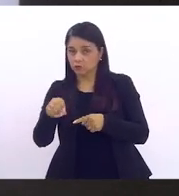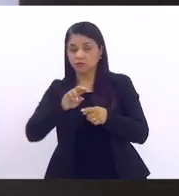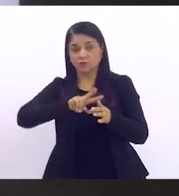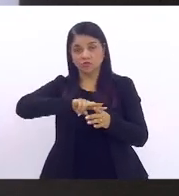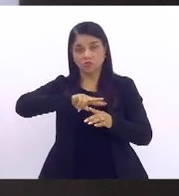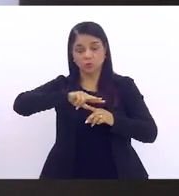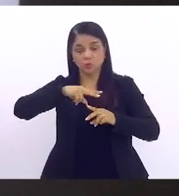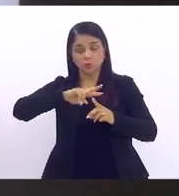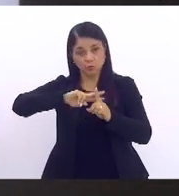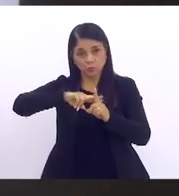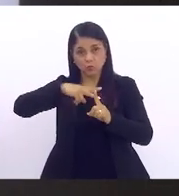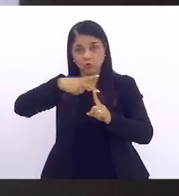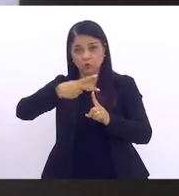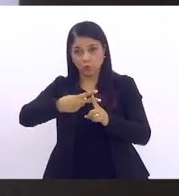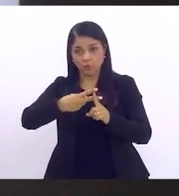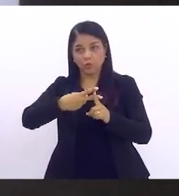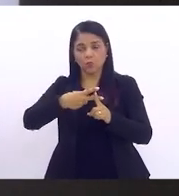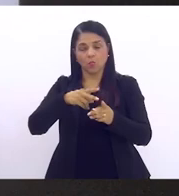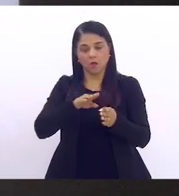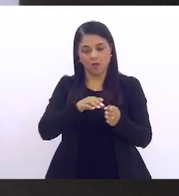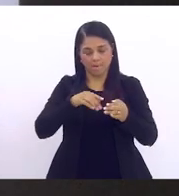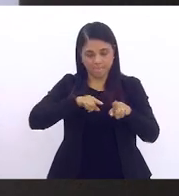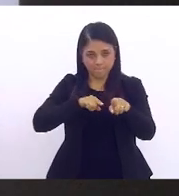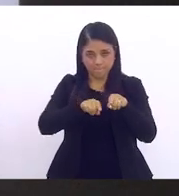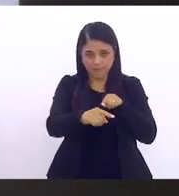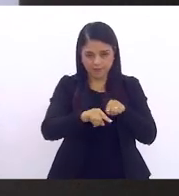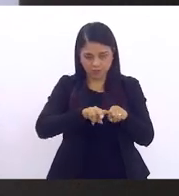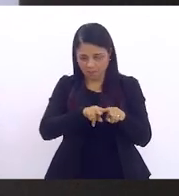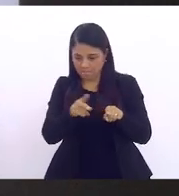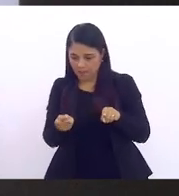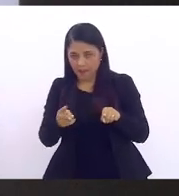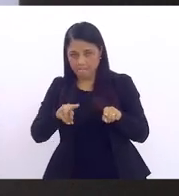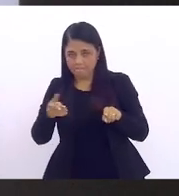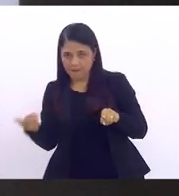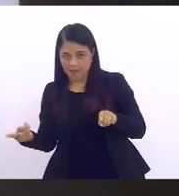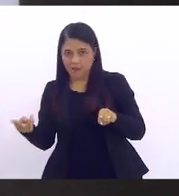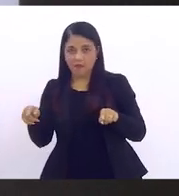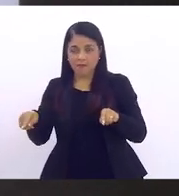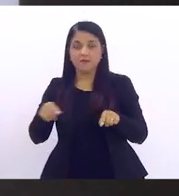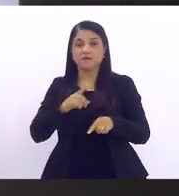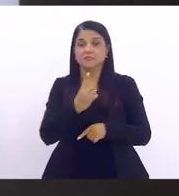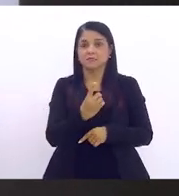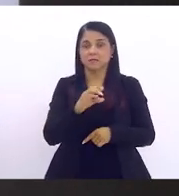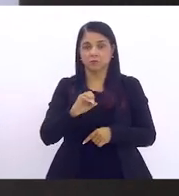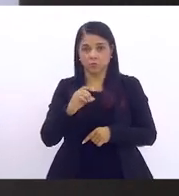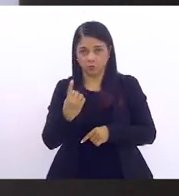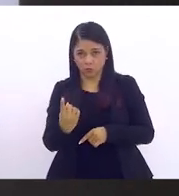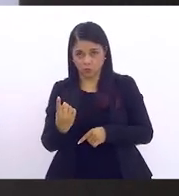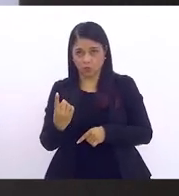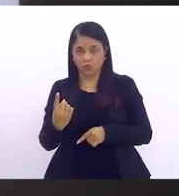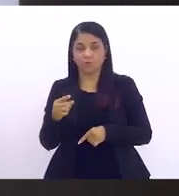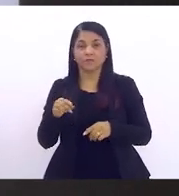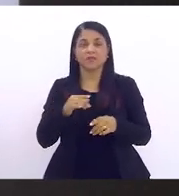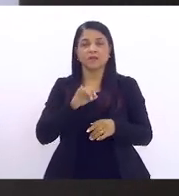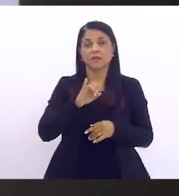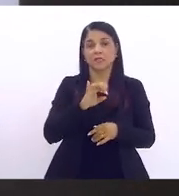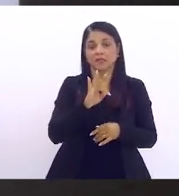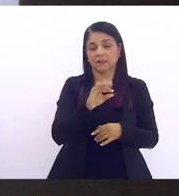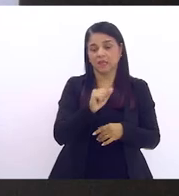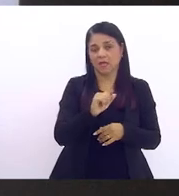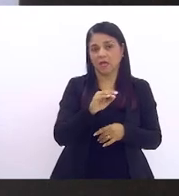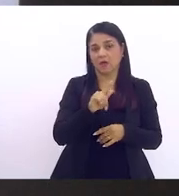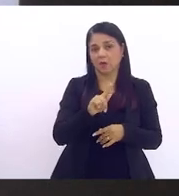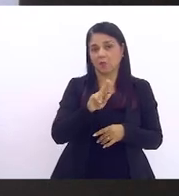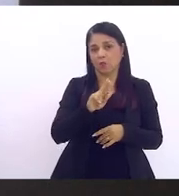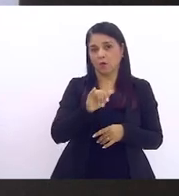já começa já em no primeiro semestre de 2025 da da da 101 que vai ali desde Taguaí e termina ali